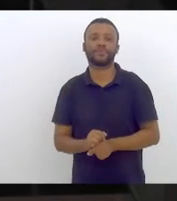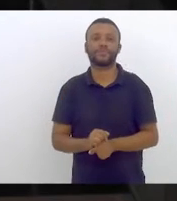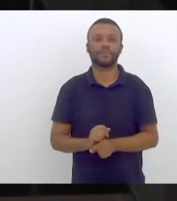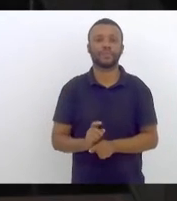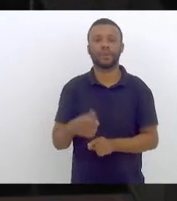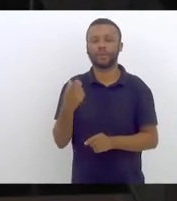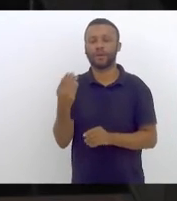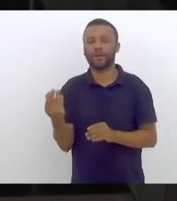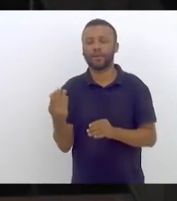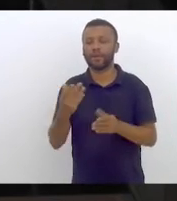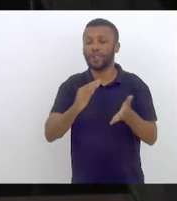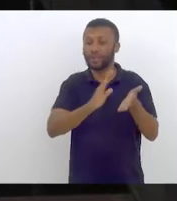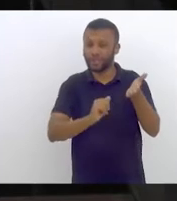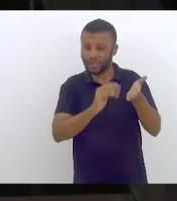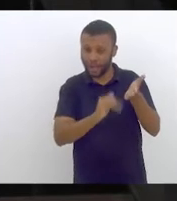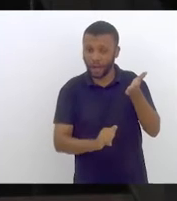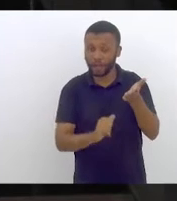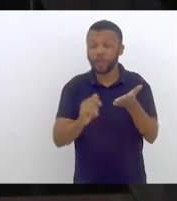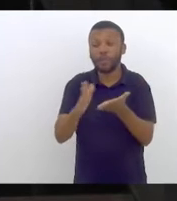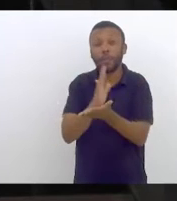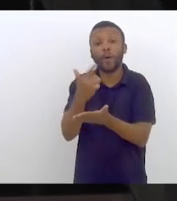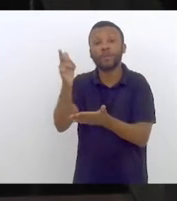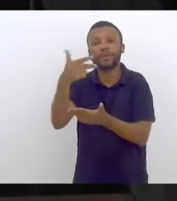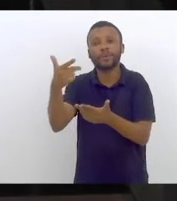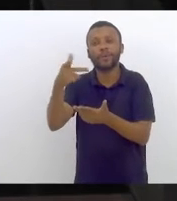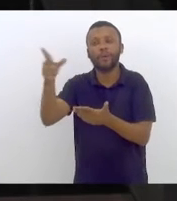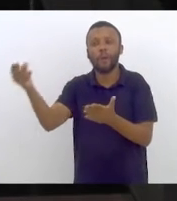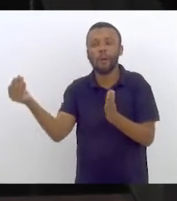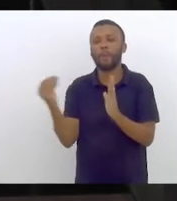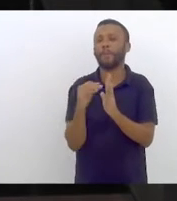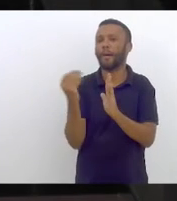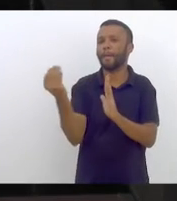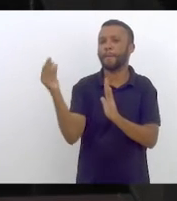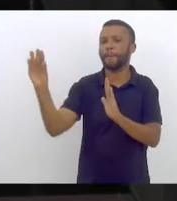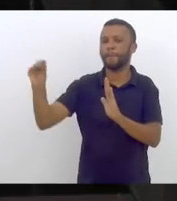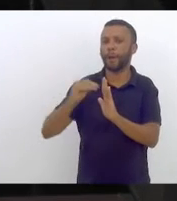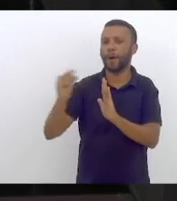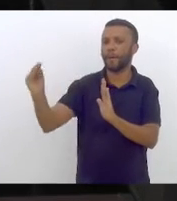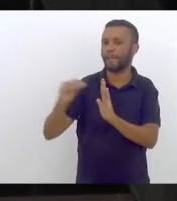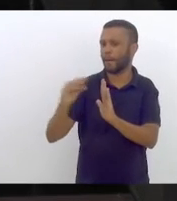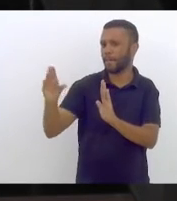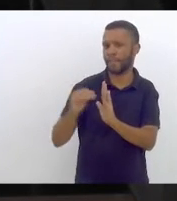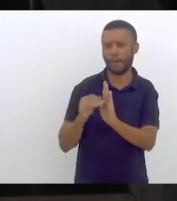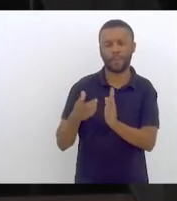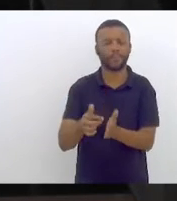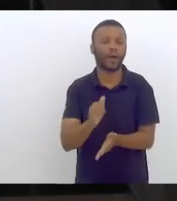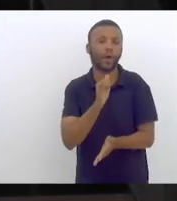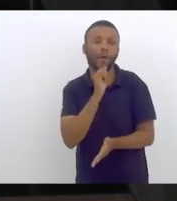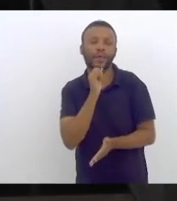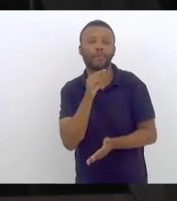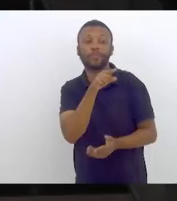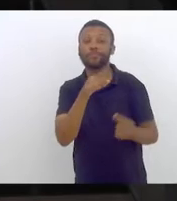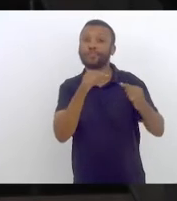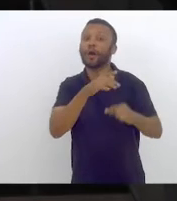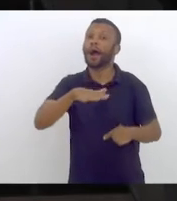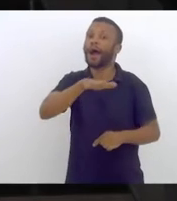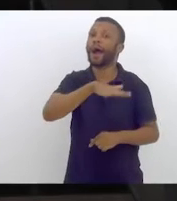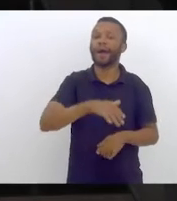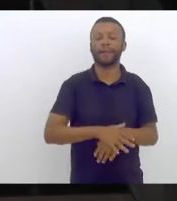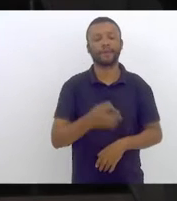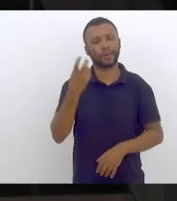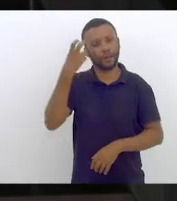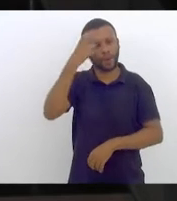outras. Vamos encontrar lá, por exemplo, na sua área, deputado Eliomar Coelho, cultura